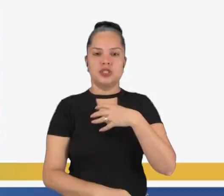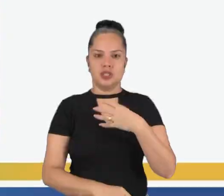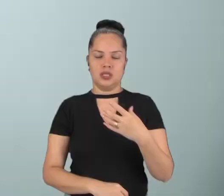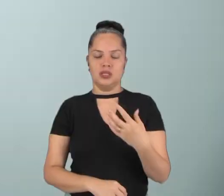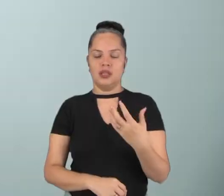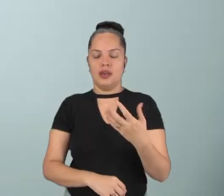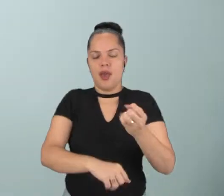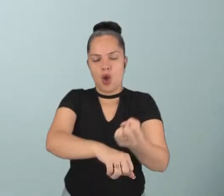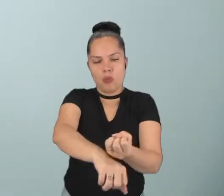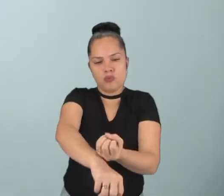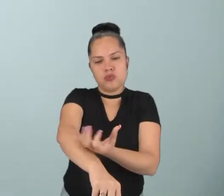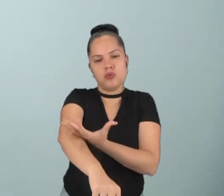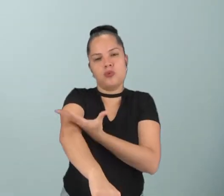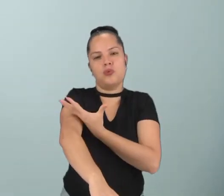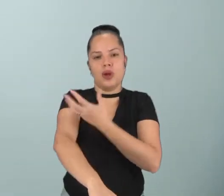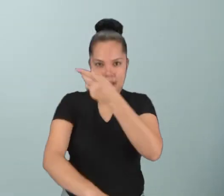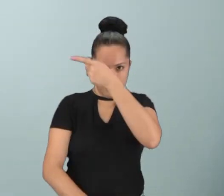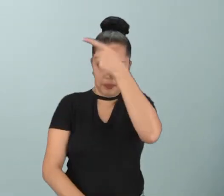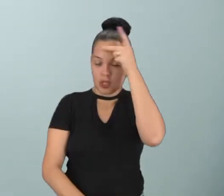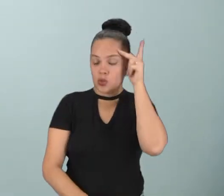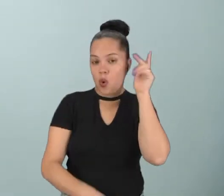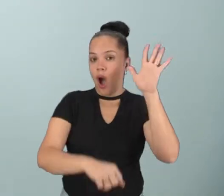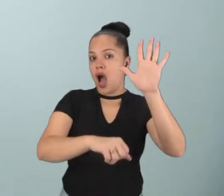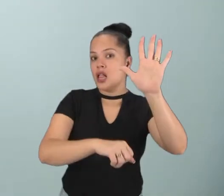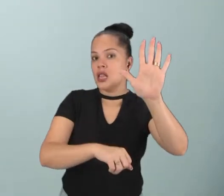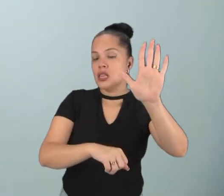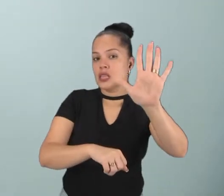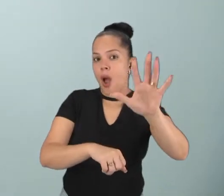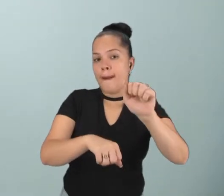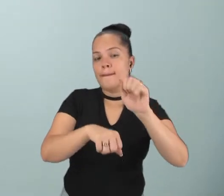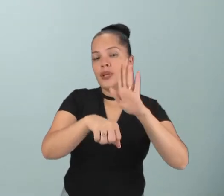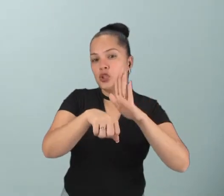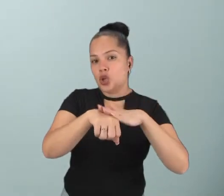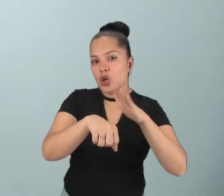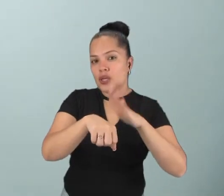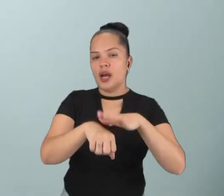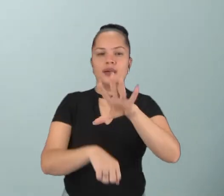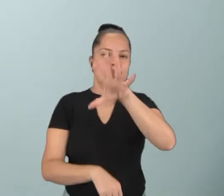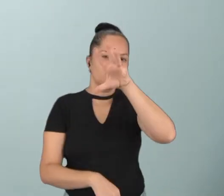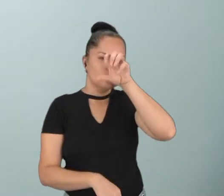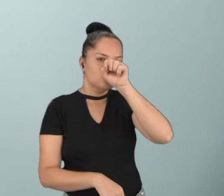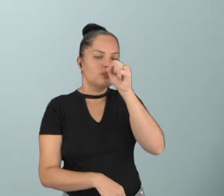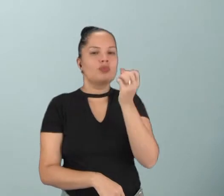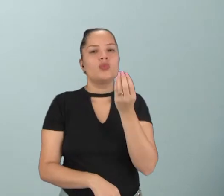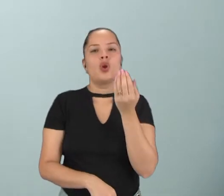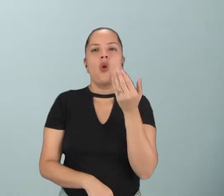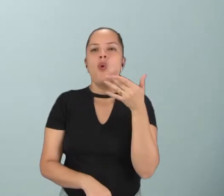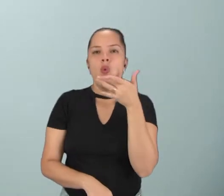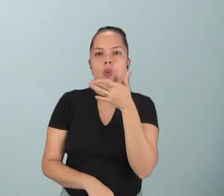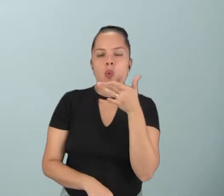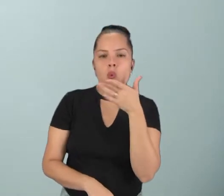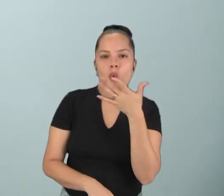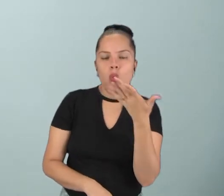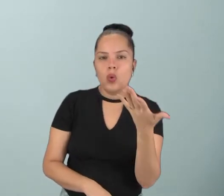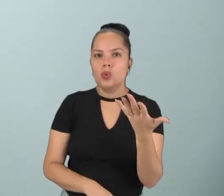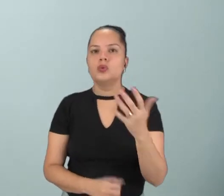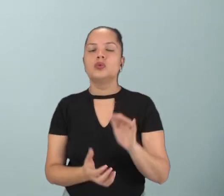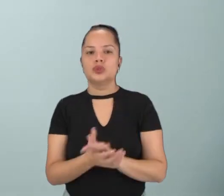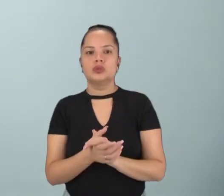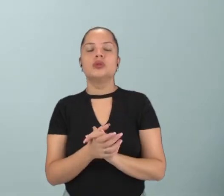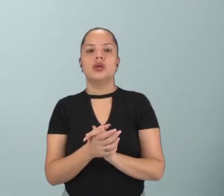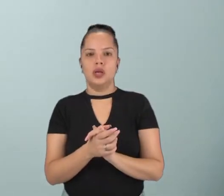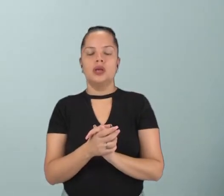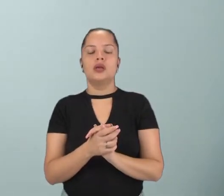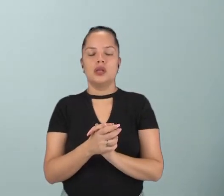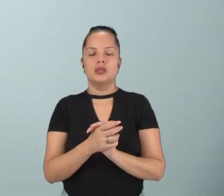os sentimentos da pessoa. Então, é o toque, é o cheiro, é o paladar. Então, isso é chamado